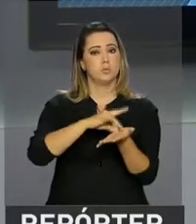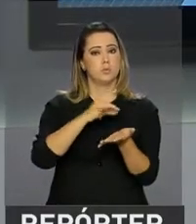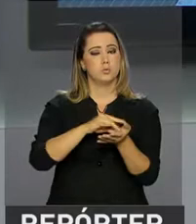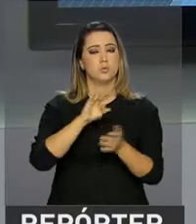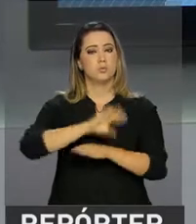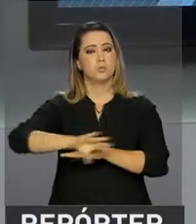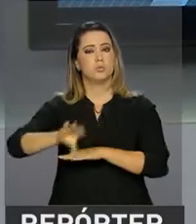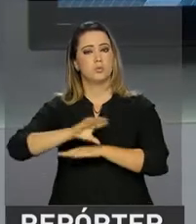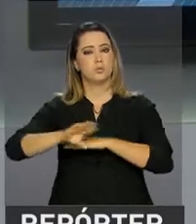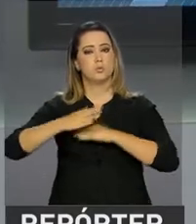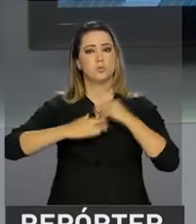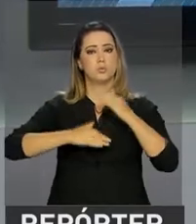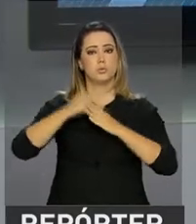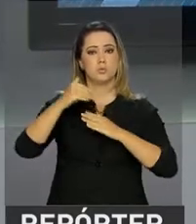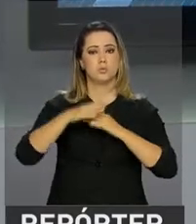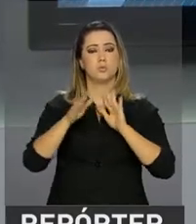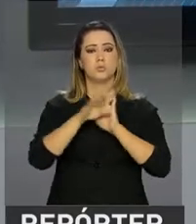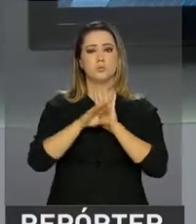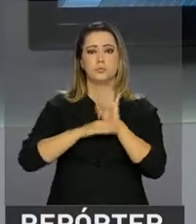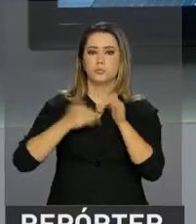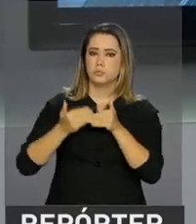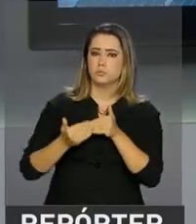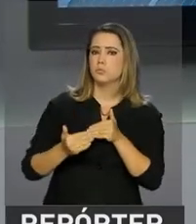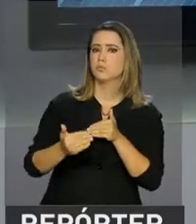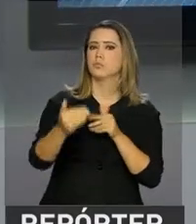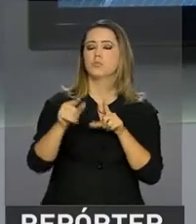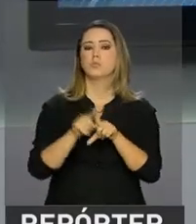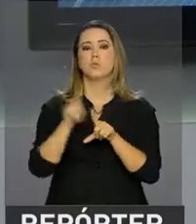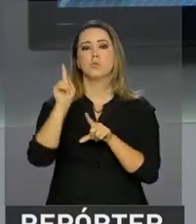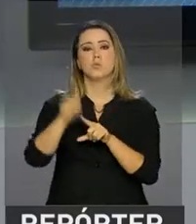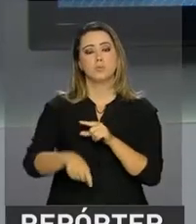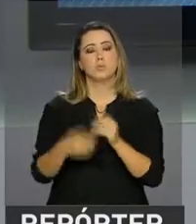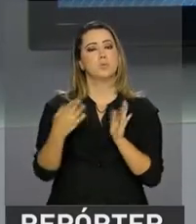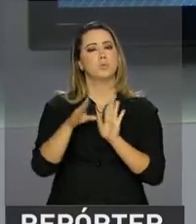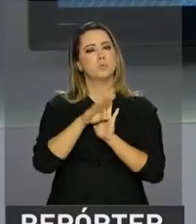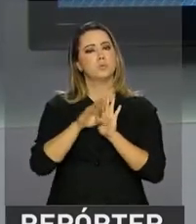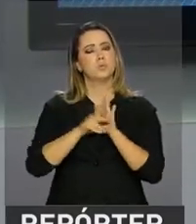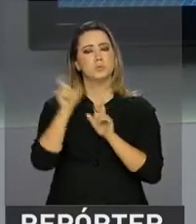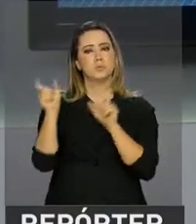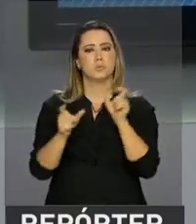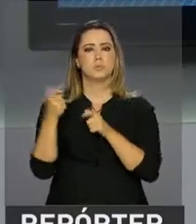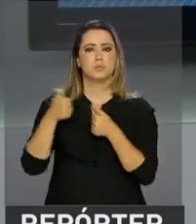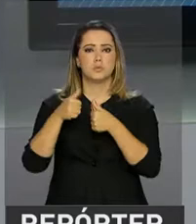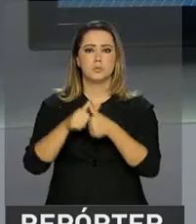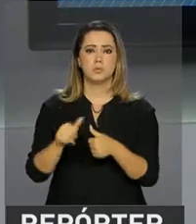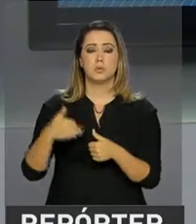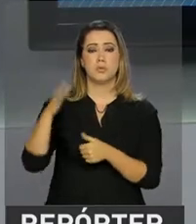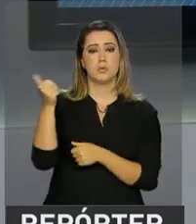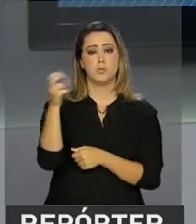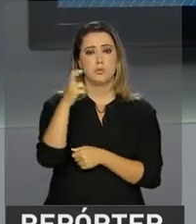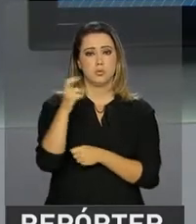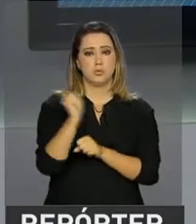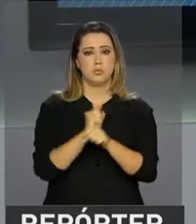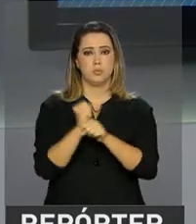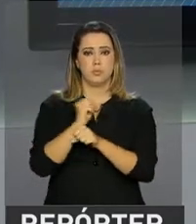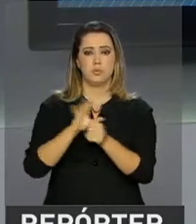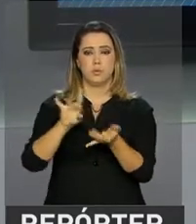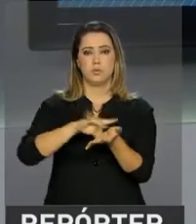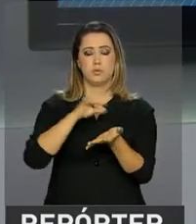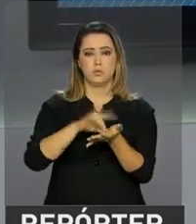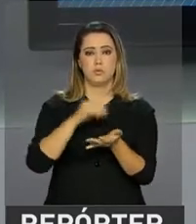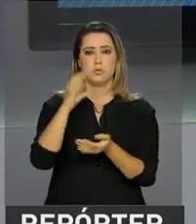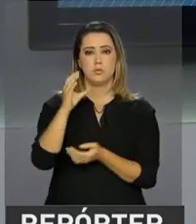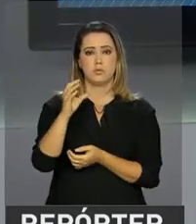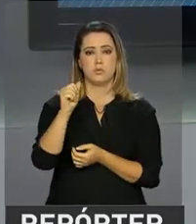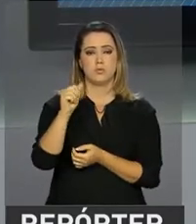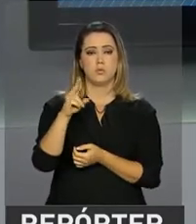cursos de qualificação profissional do plano progredir o programa é voltado a pessoas que estão há mais de 15 anos inscritas no